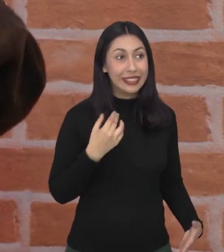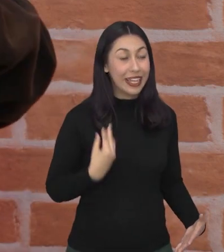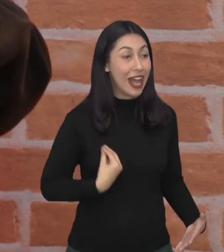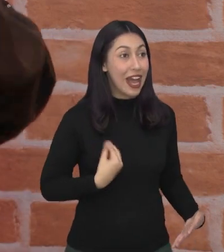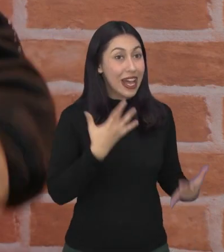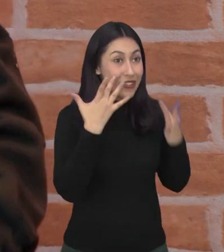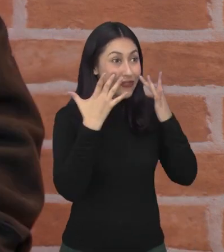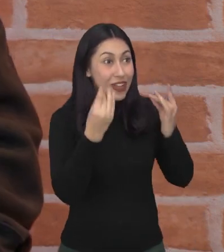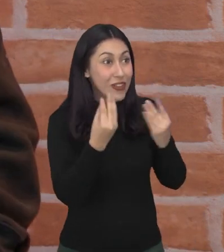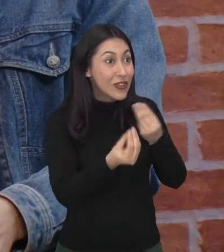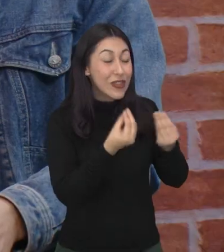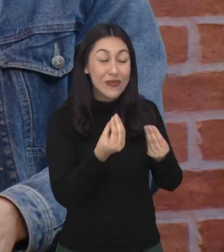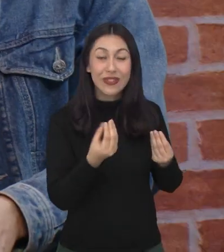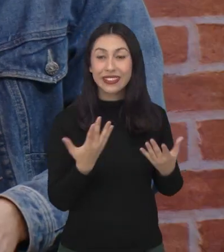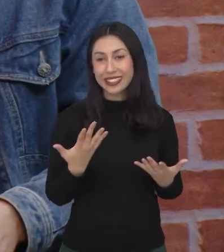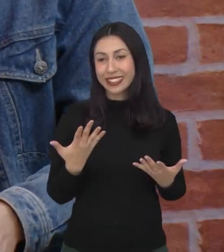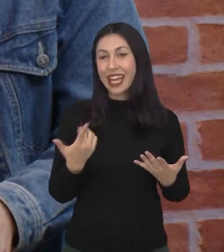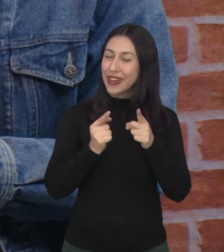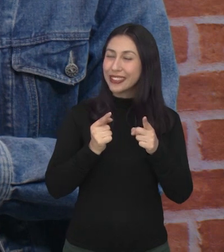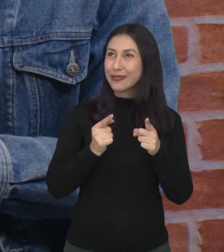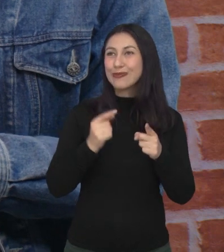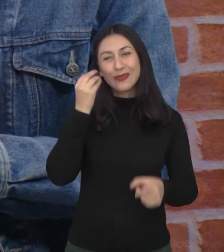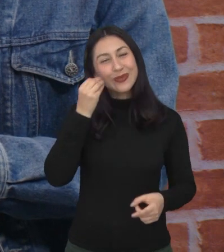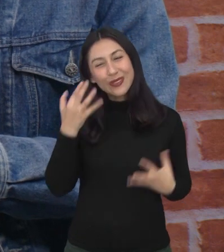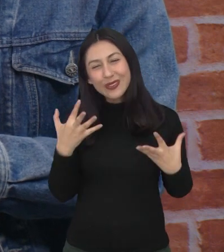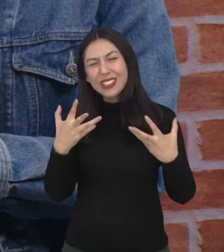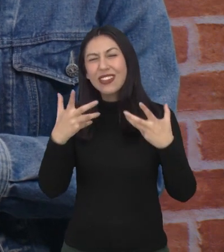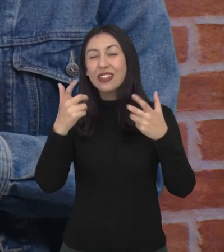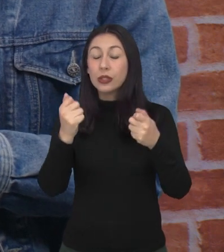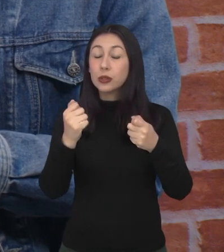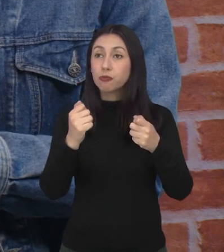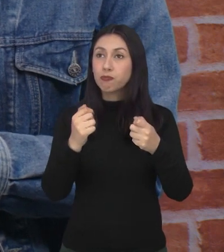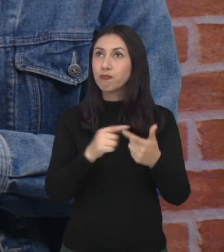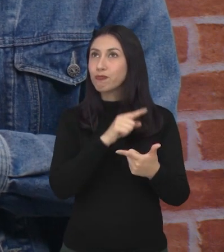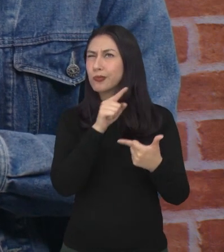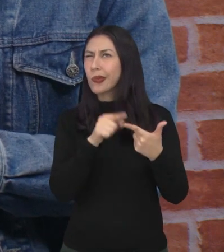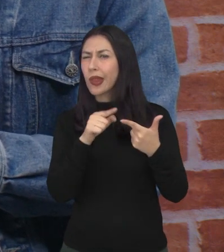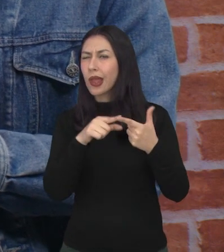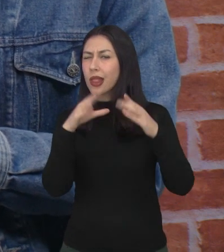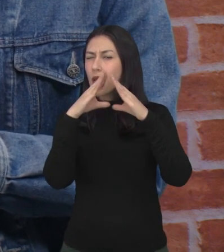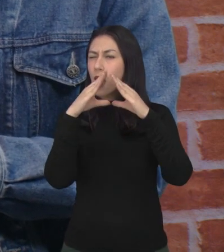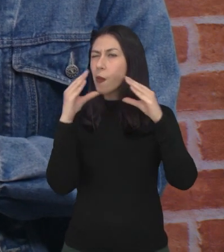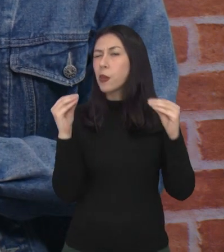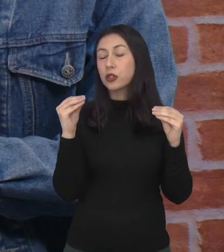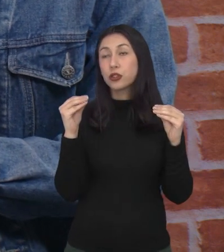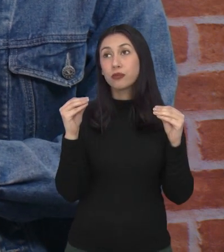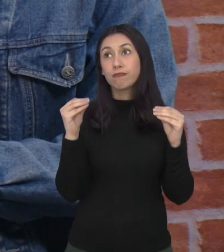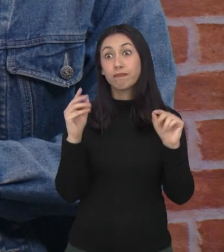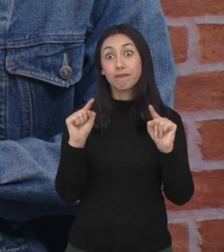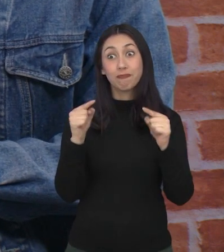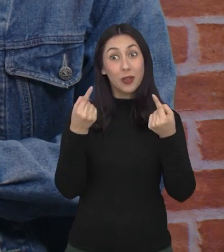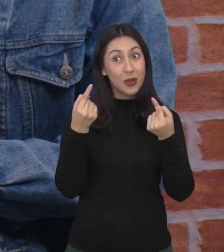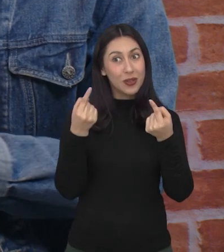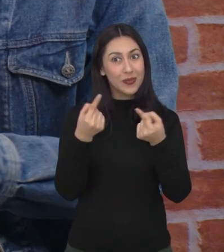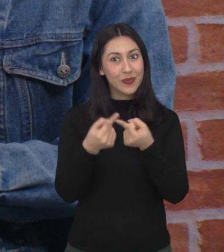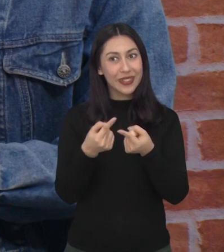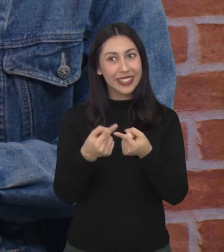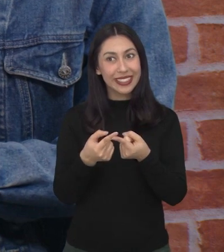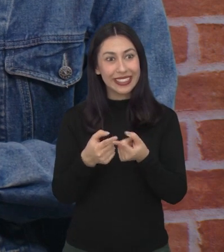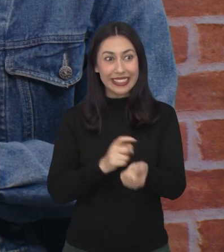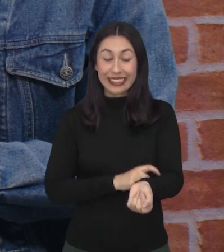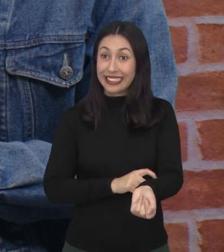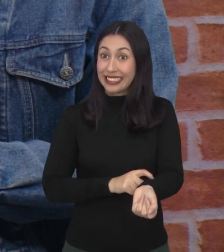evolução grande, né, dessa questão de eu consumir o meu próprio trabalho. Então eu me escutava, porque eu queria